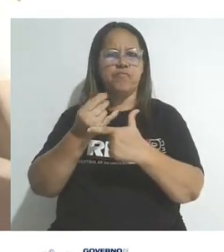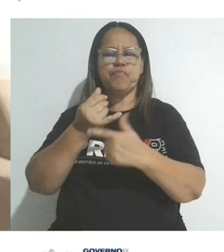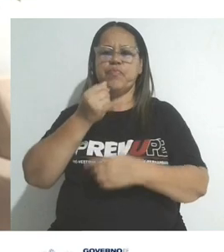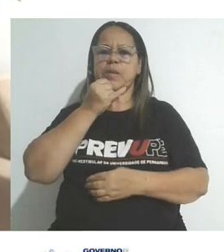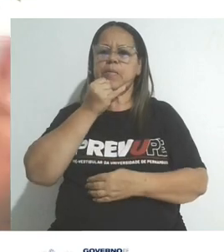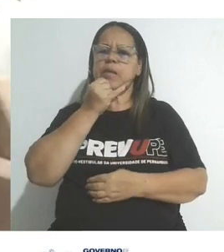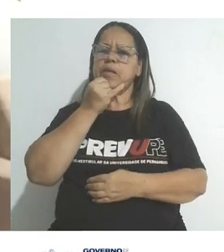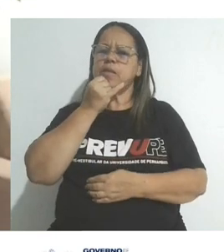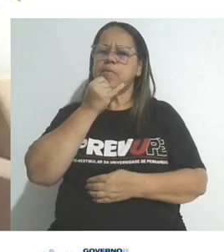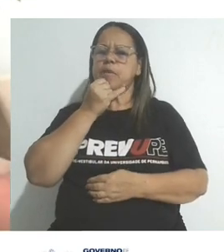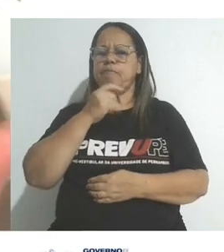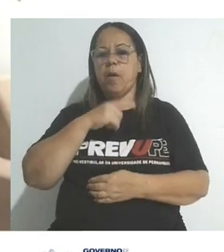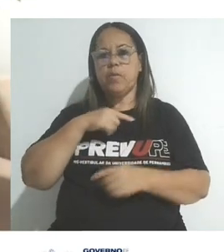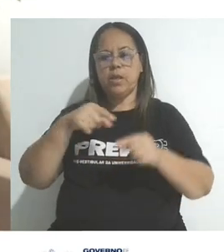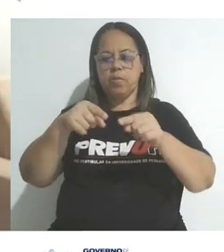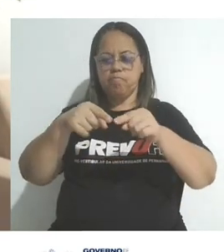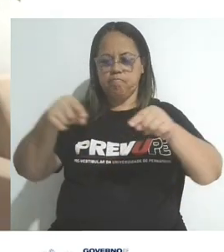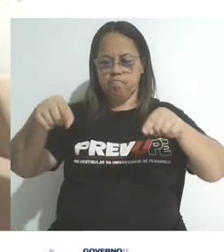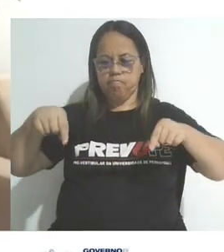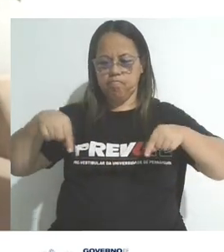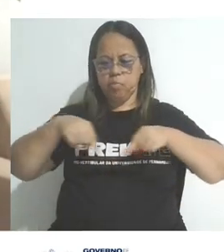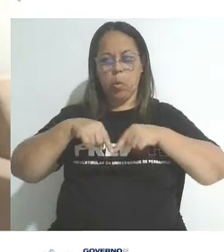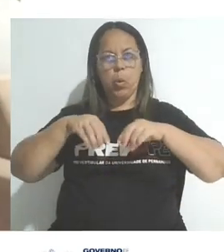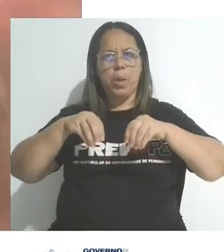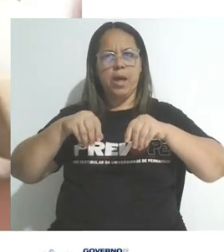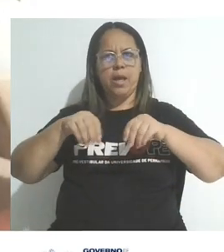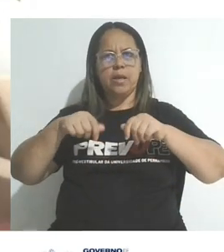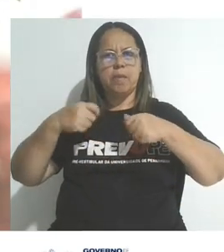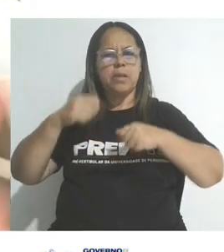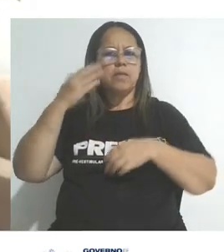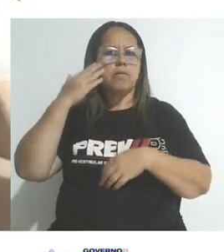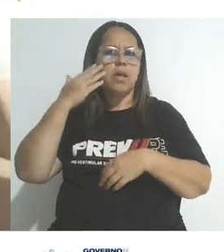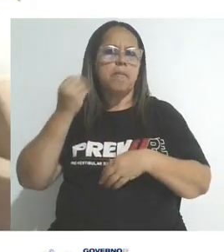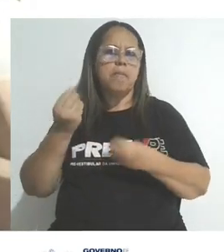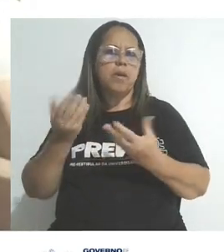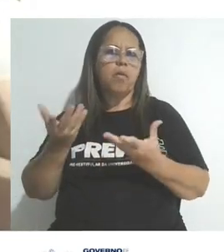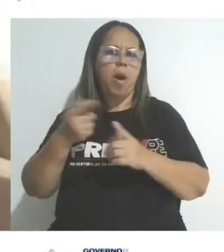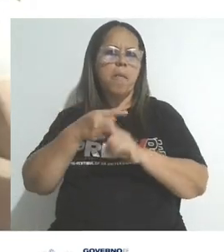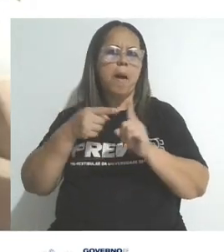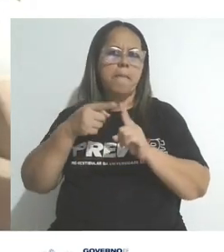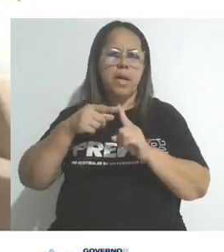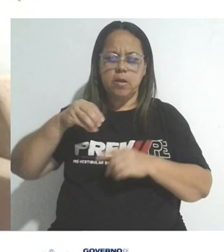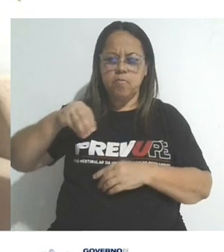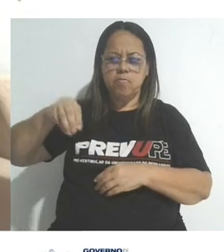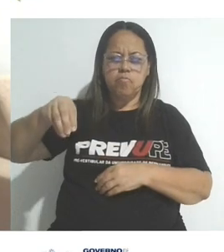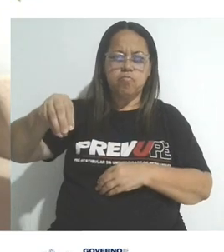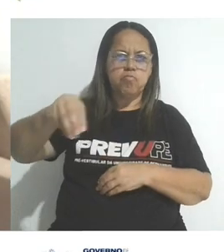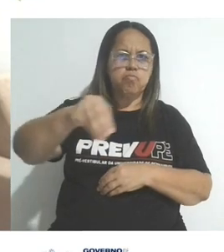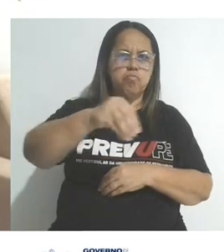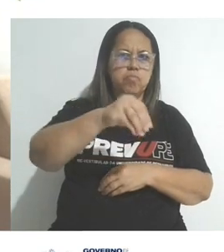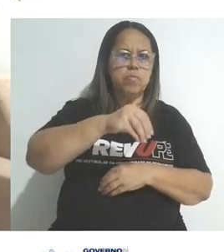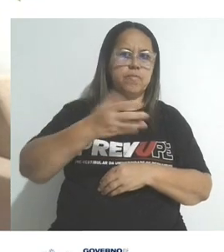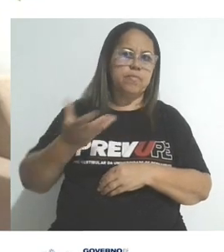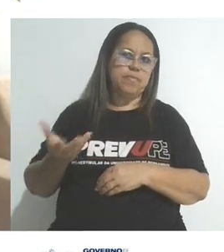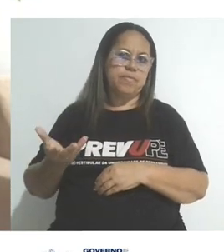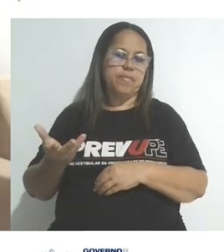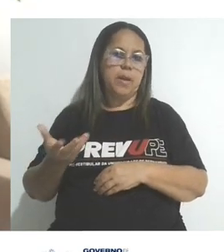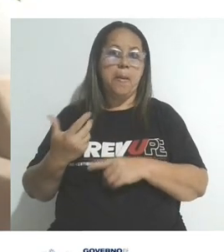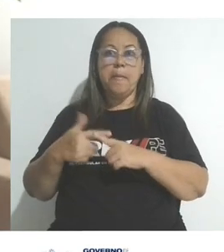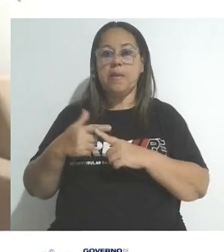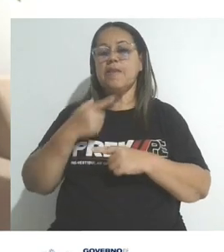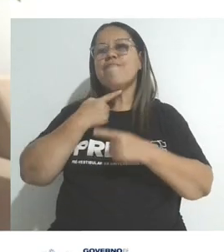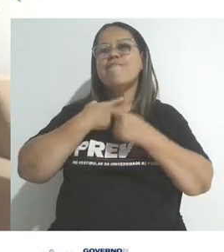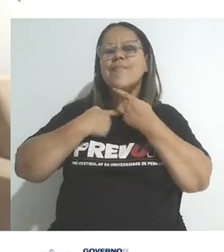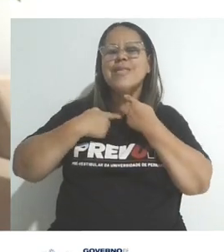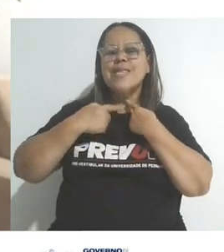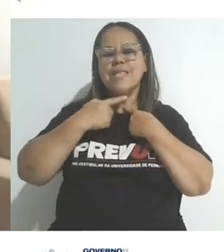exemplo, eu tenho um determinado terreno e eu preciso saber qual vai ser a média de cultivo de uma determinada plantação, porque eu